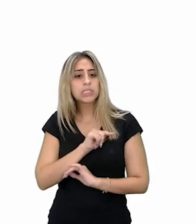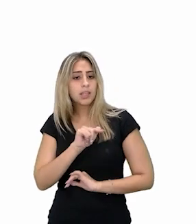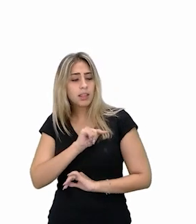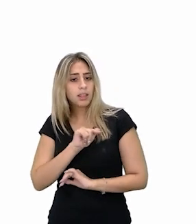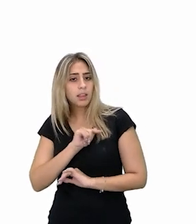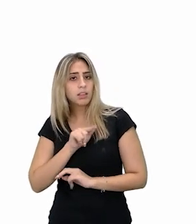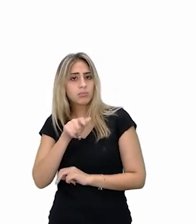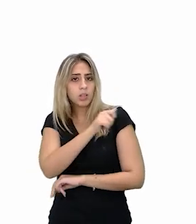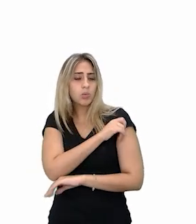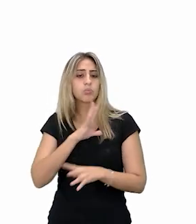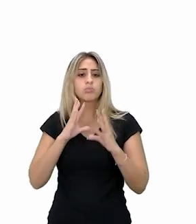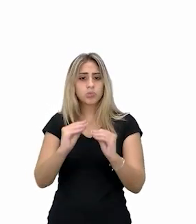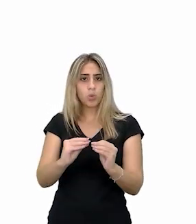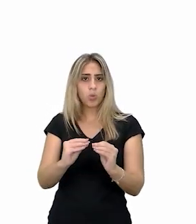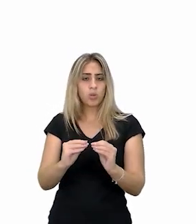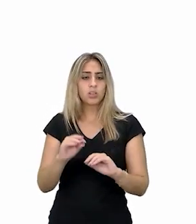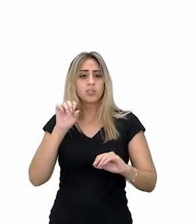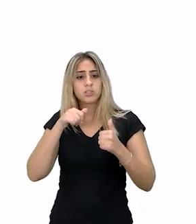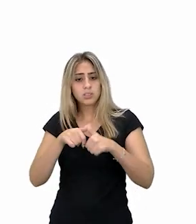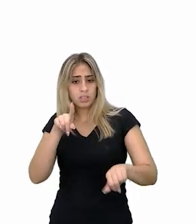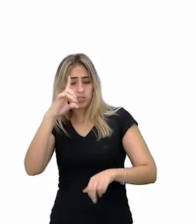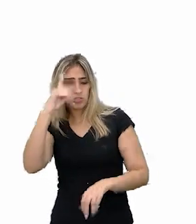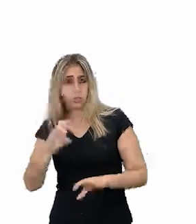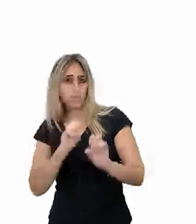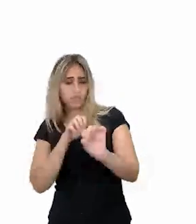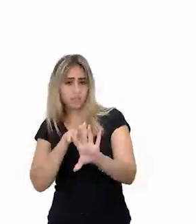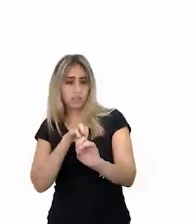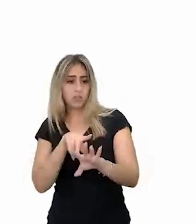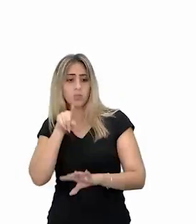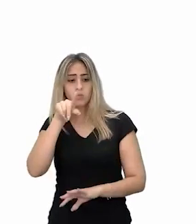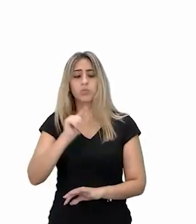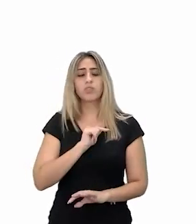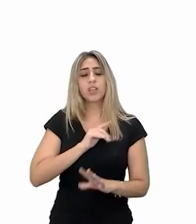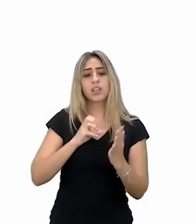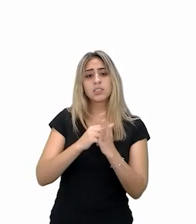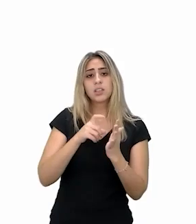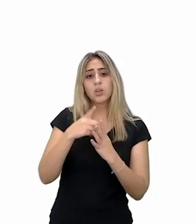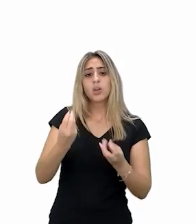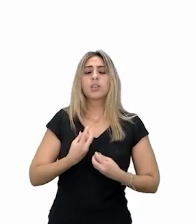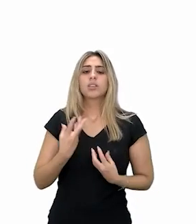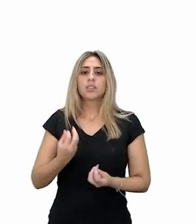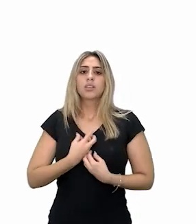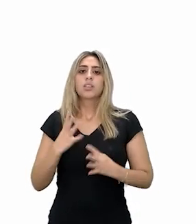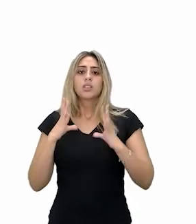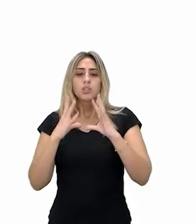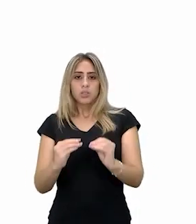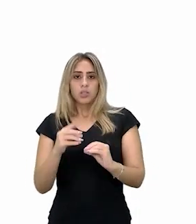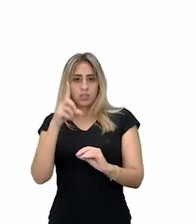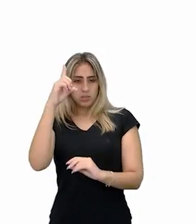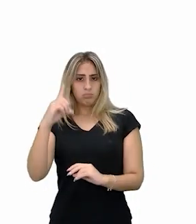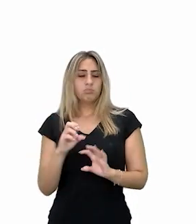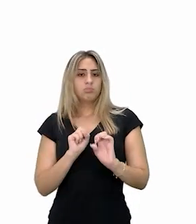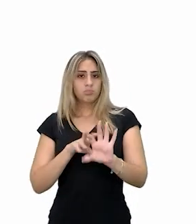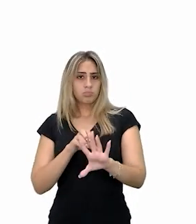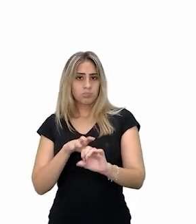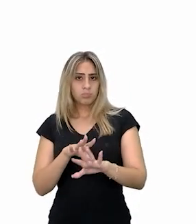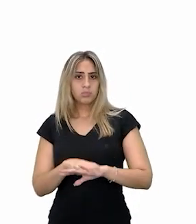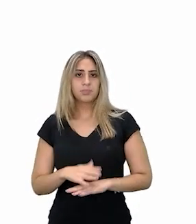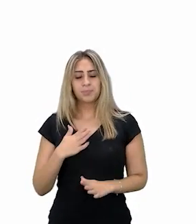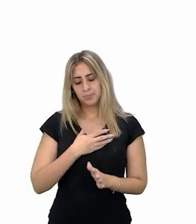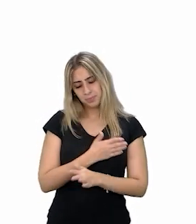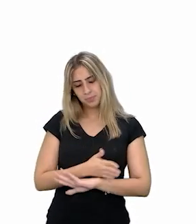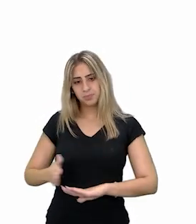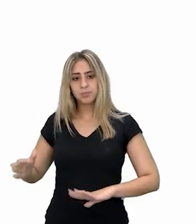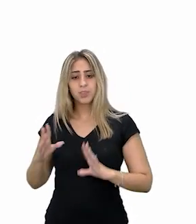da escola toda, né? Se você está lá na diretoria de ensino, você vai ter acesso aos dados de toda a sua diretoria de ensino e assim por